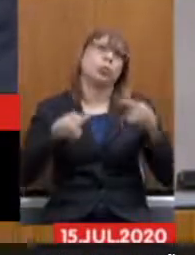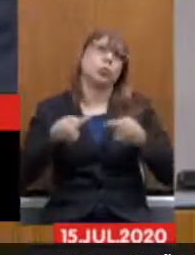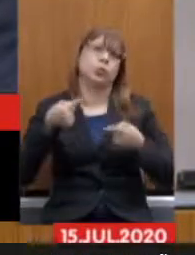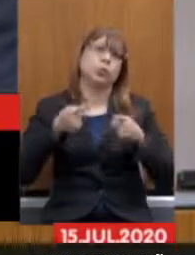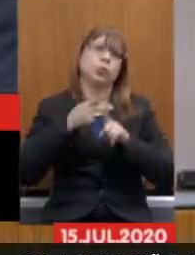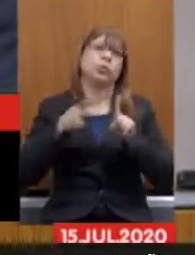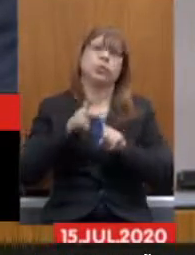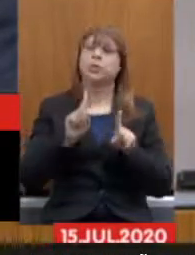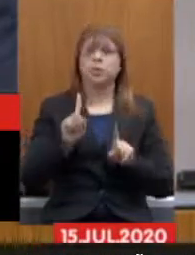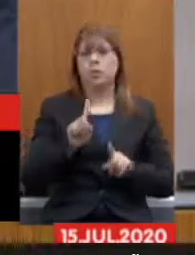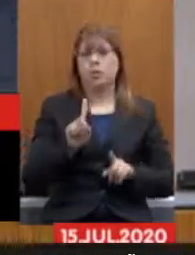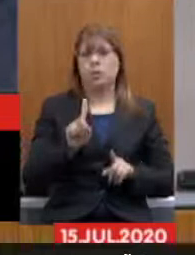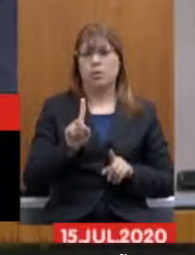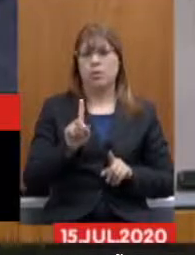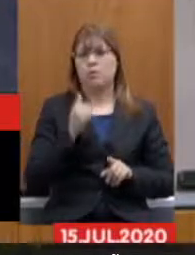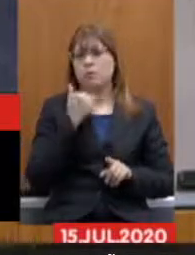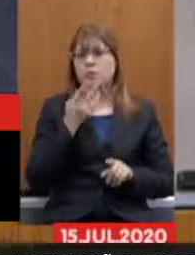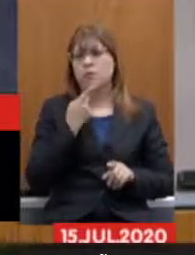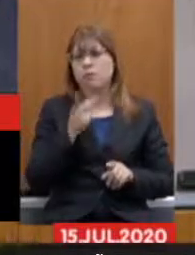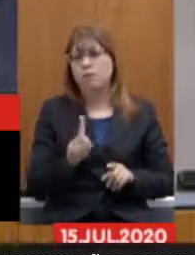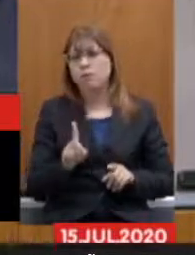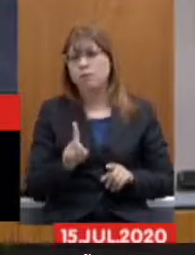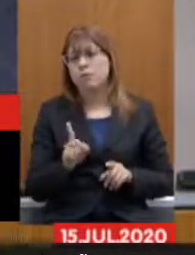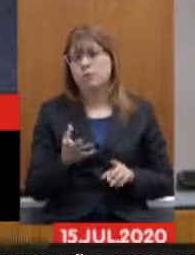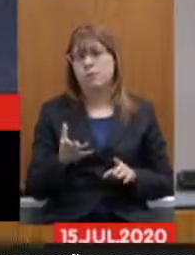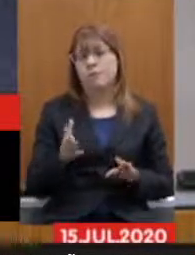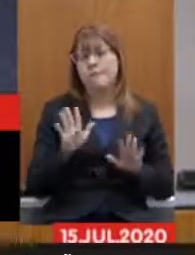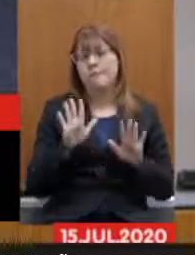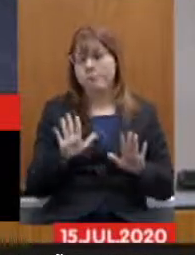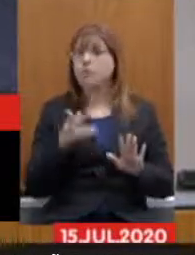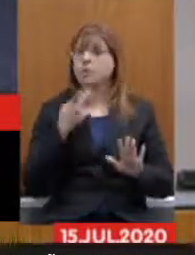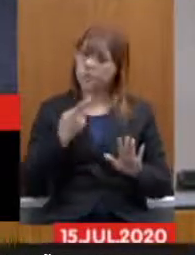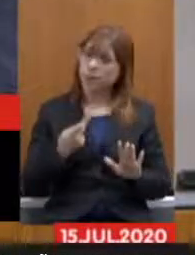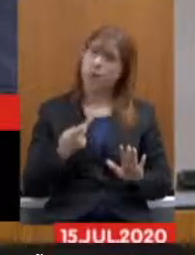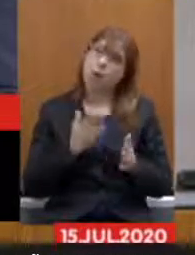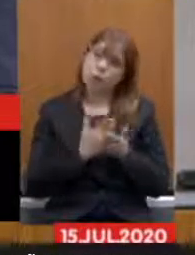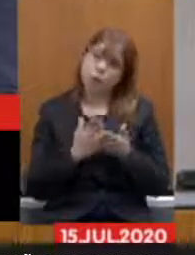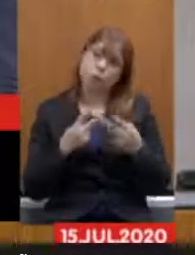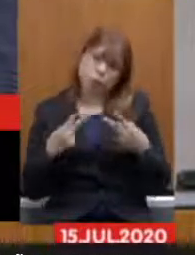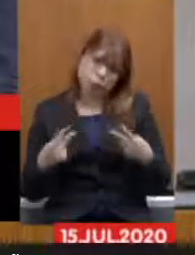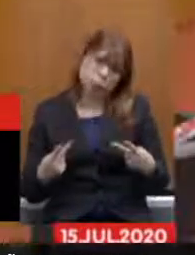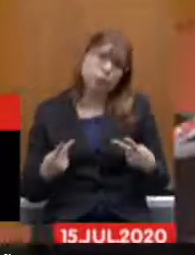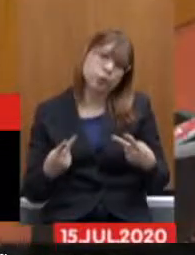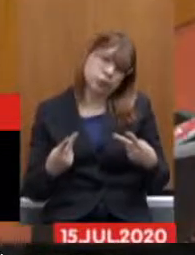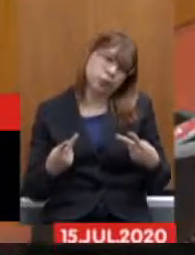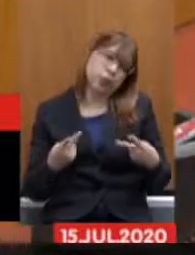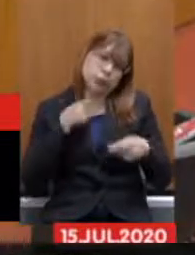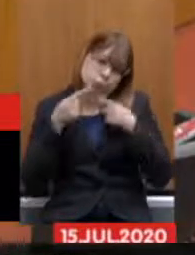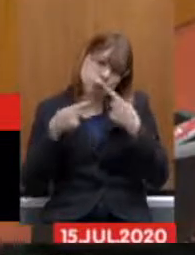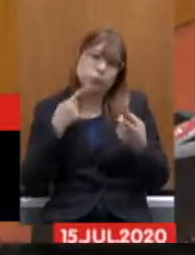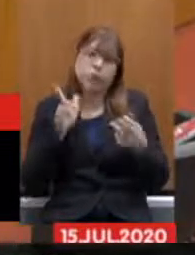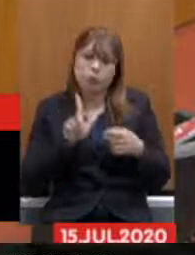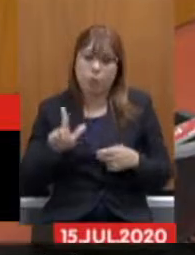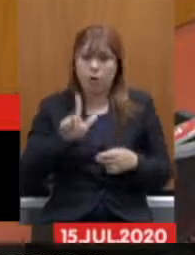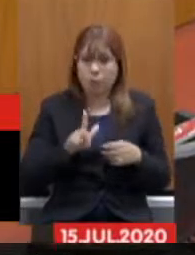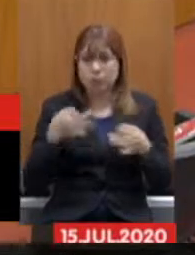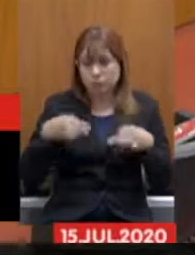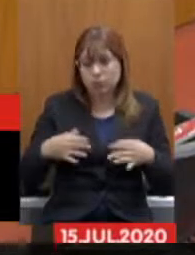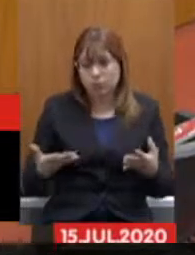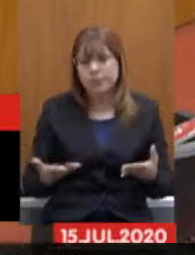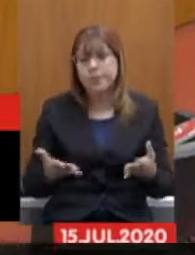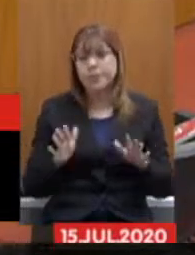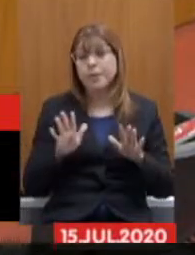a previdência apesar de já demarcar posições que são questionáveis e a natural que assim seja